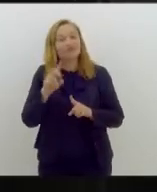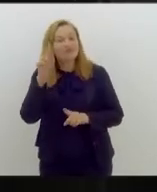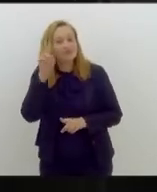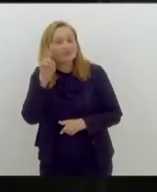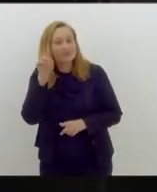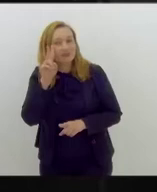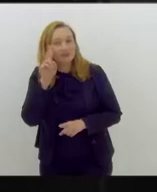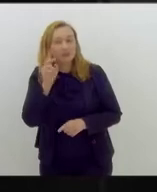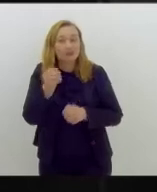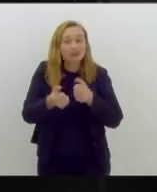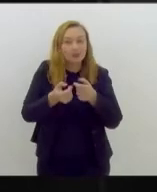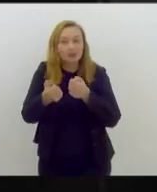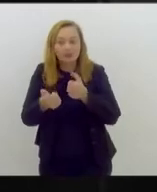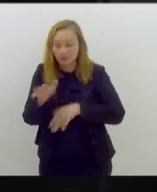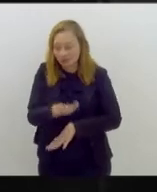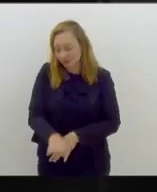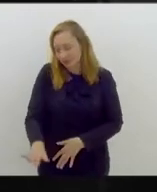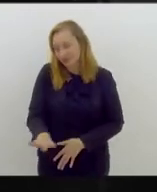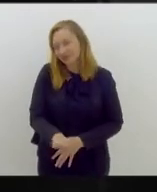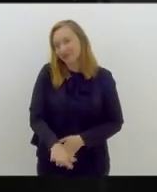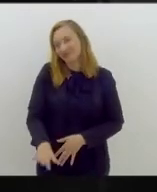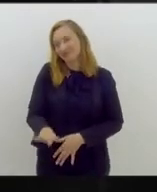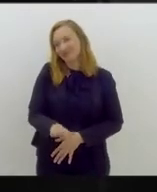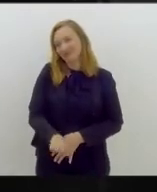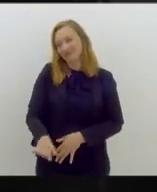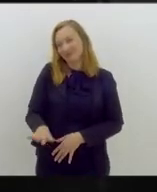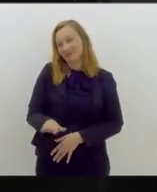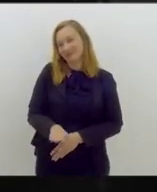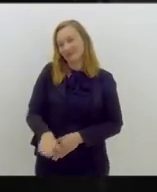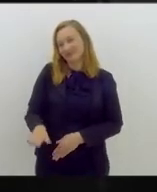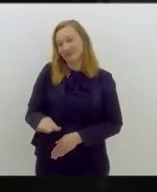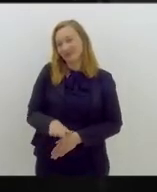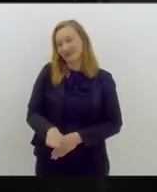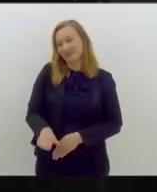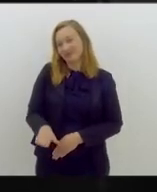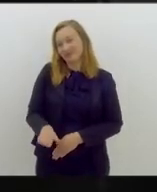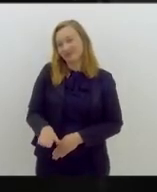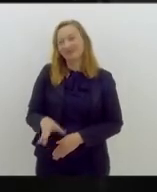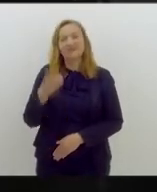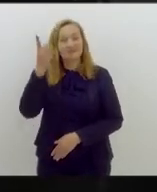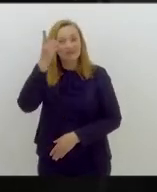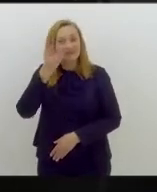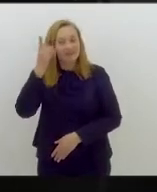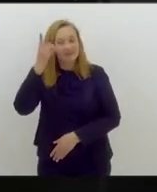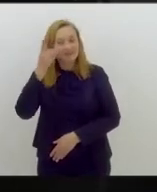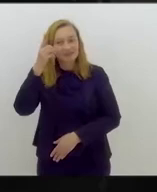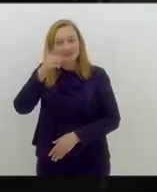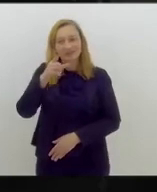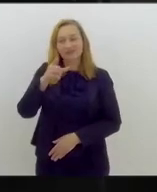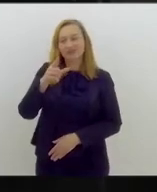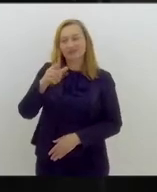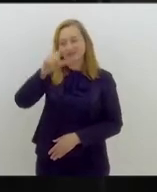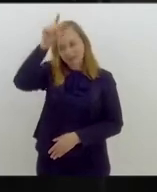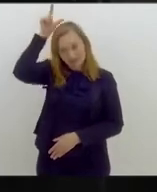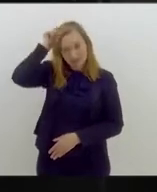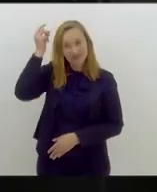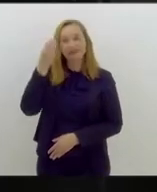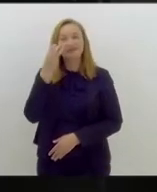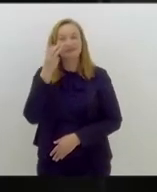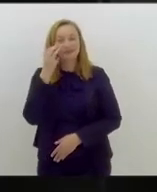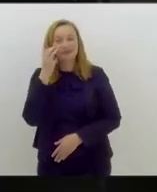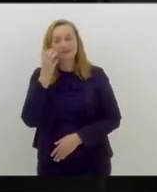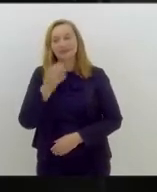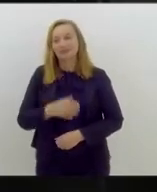que foram as crianças as crianças Deputado Luiz Paulo Deputado valdeck